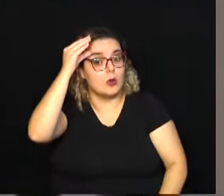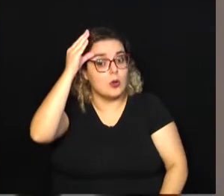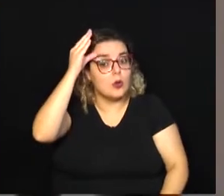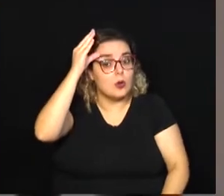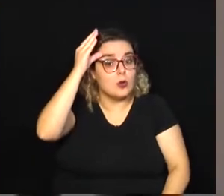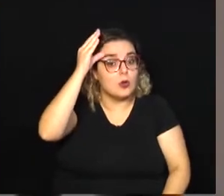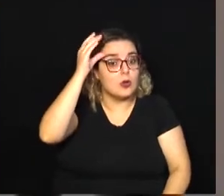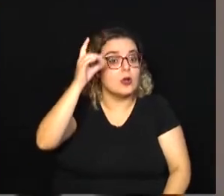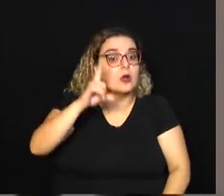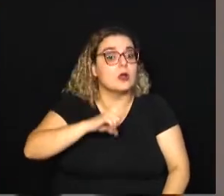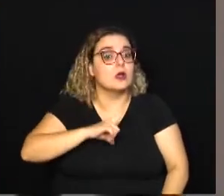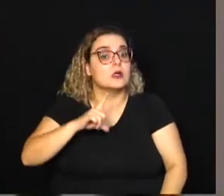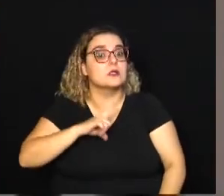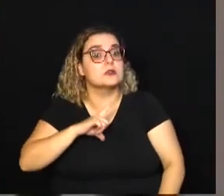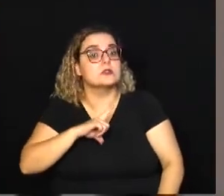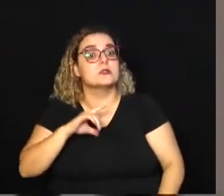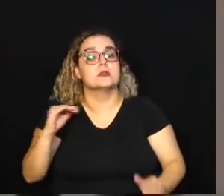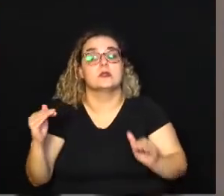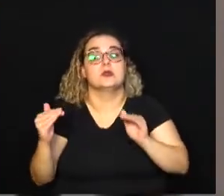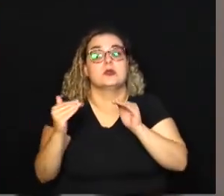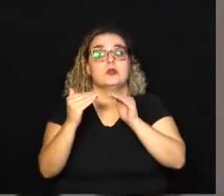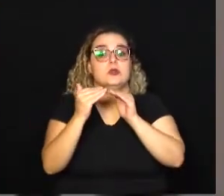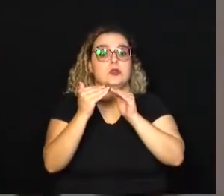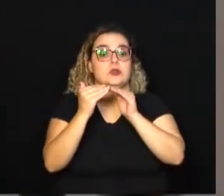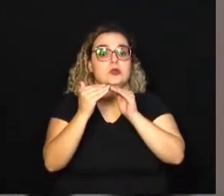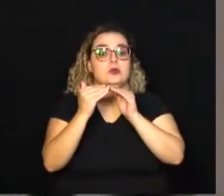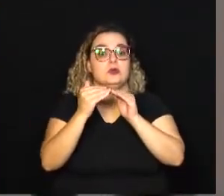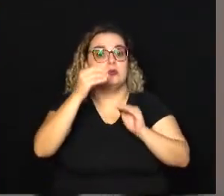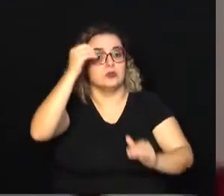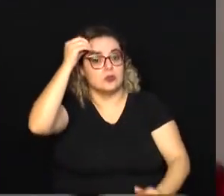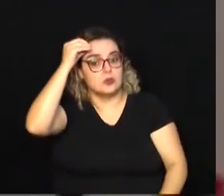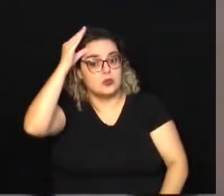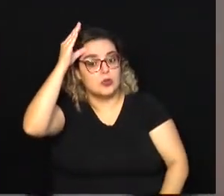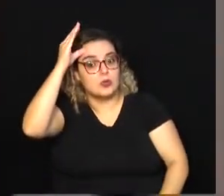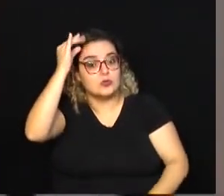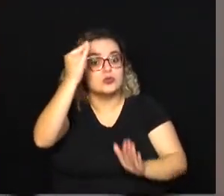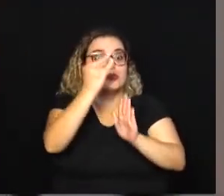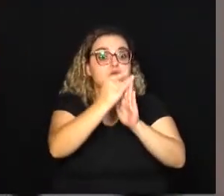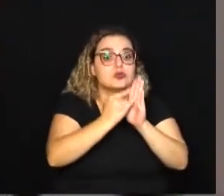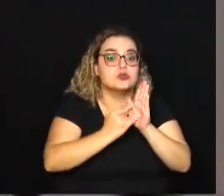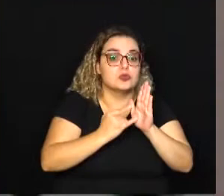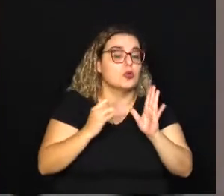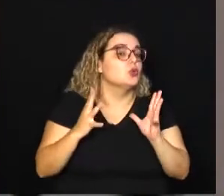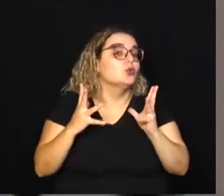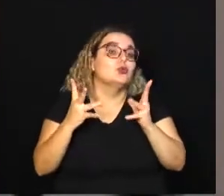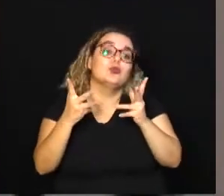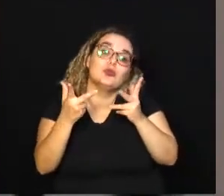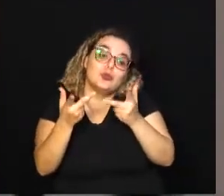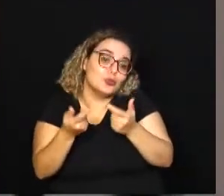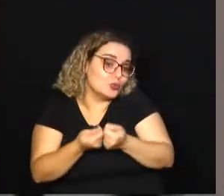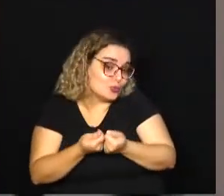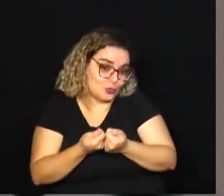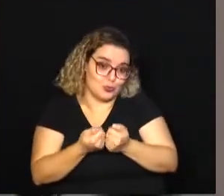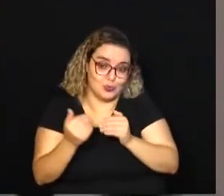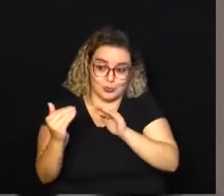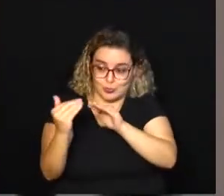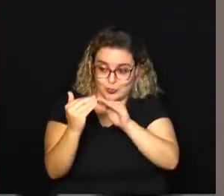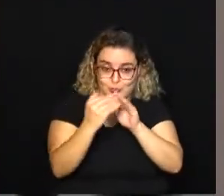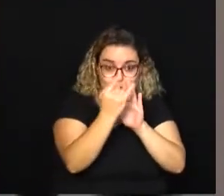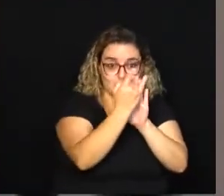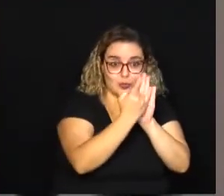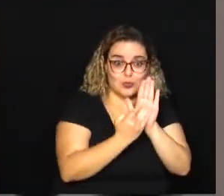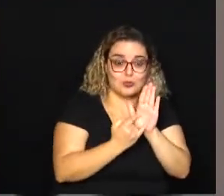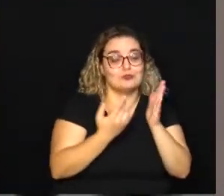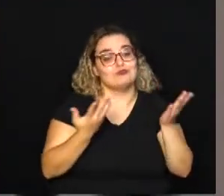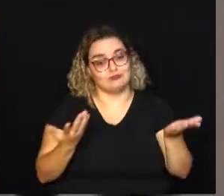tem a ver com o conhecimento curricular? Tudo tem a ver com o conhecimento curricular, porque o